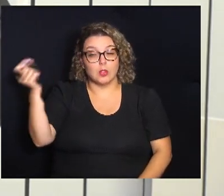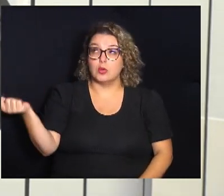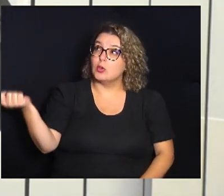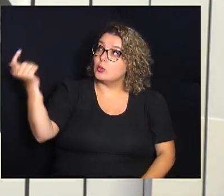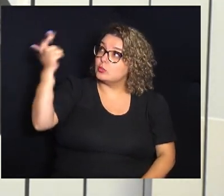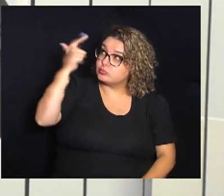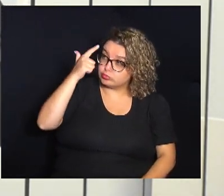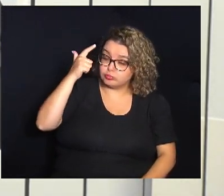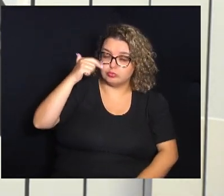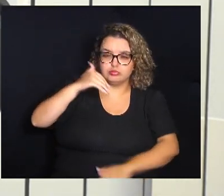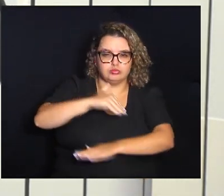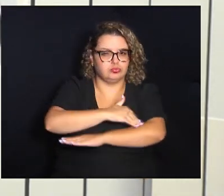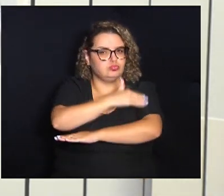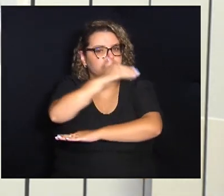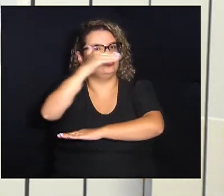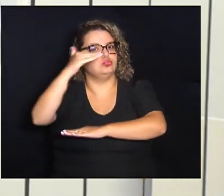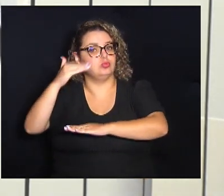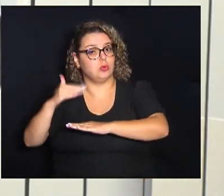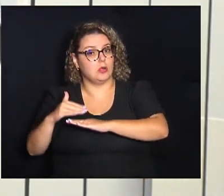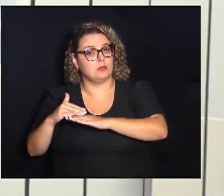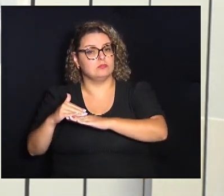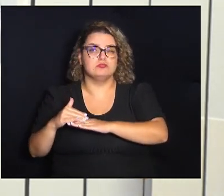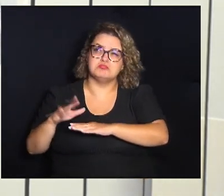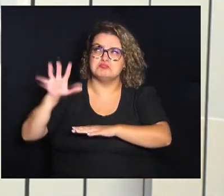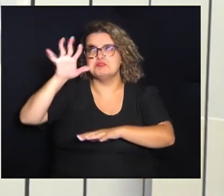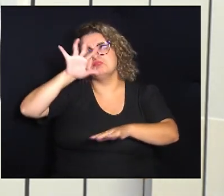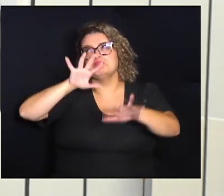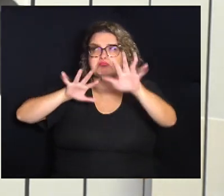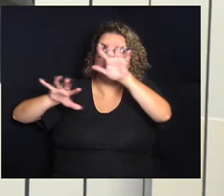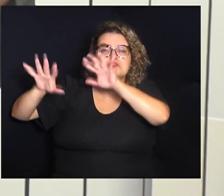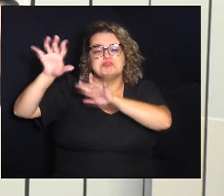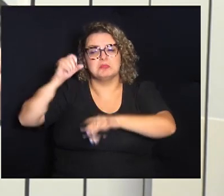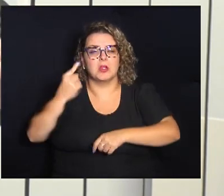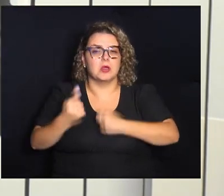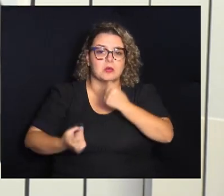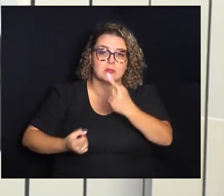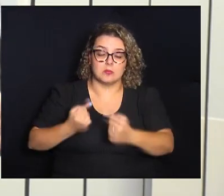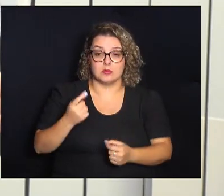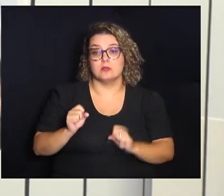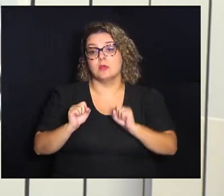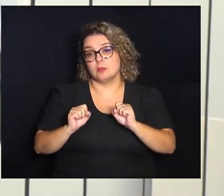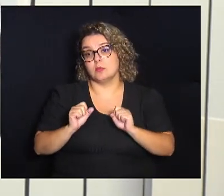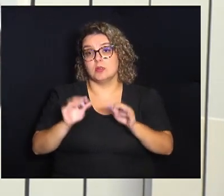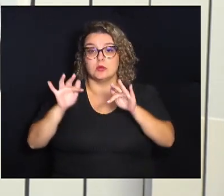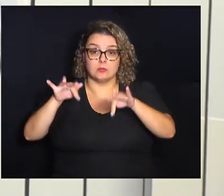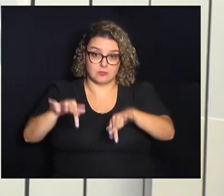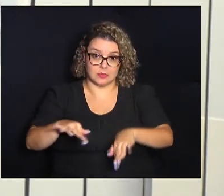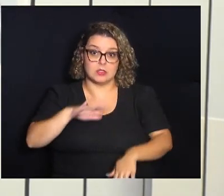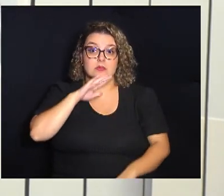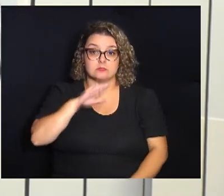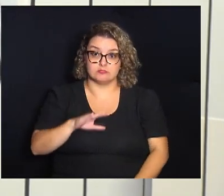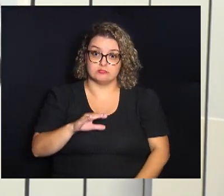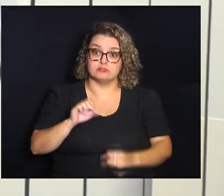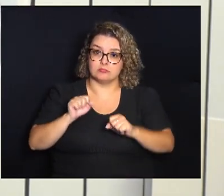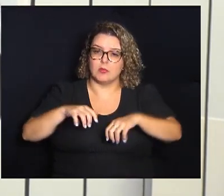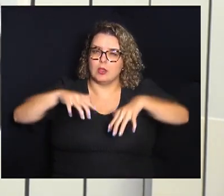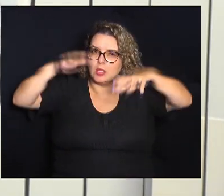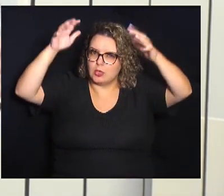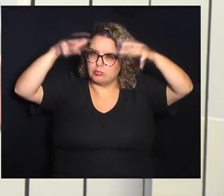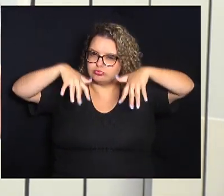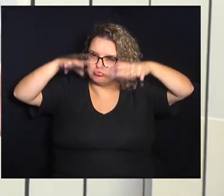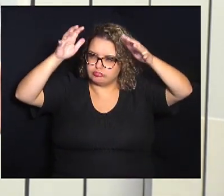aparece durante todo o dia, com a presença de algumas nuvens e com isso, no fim da tarde, pode cair aquela